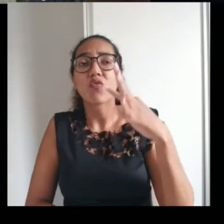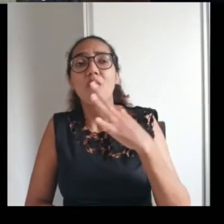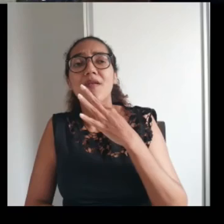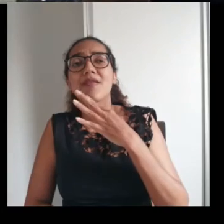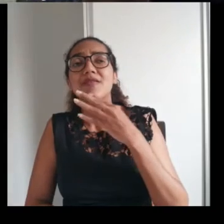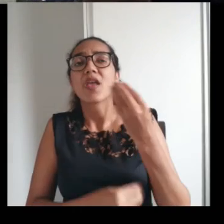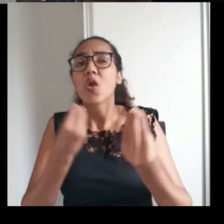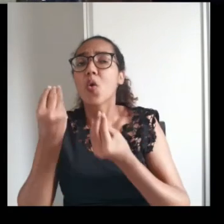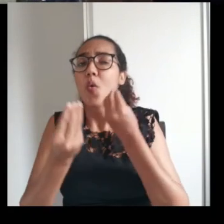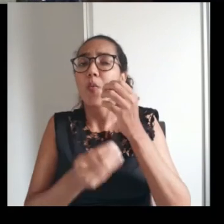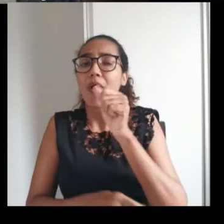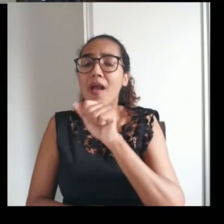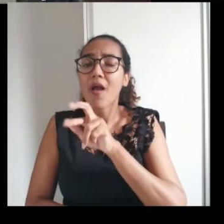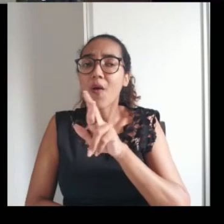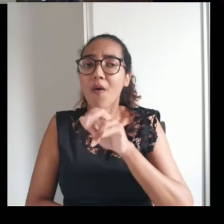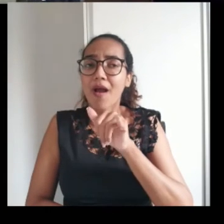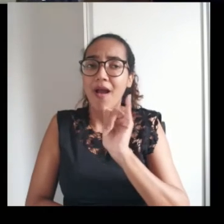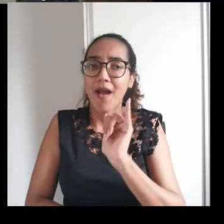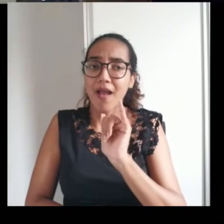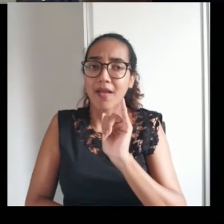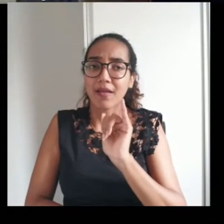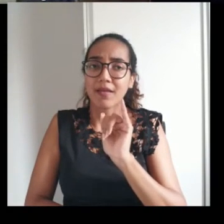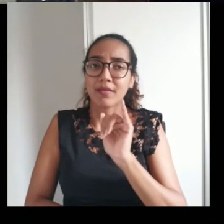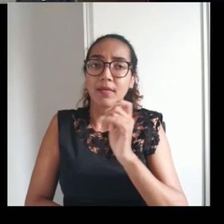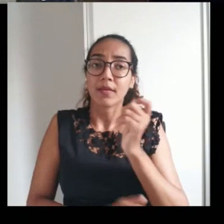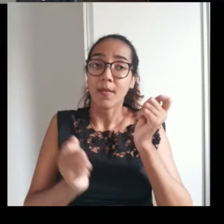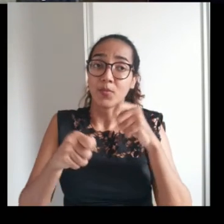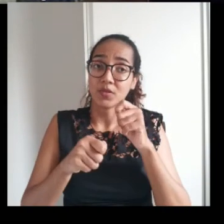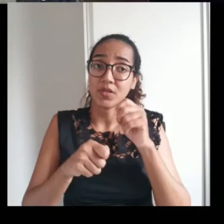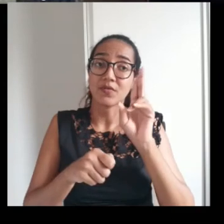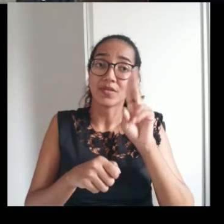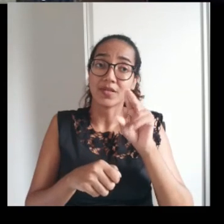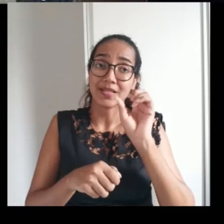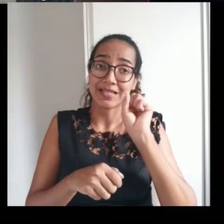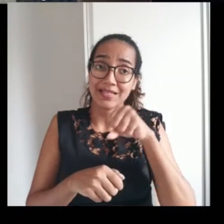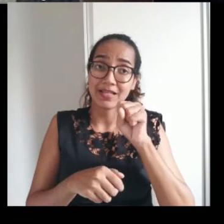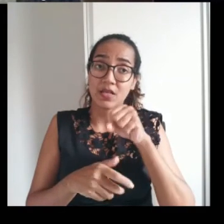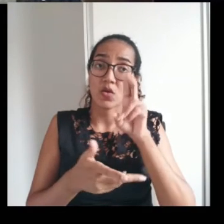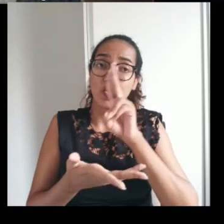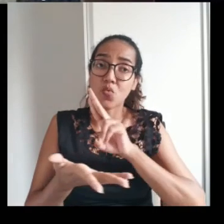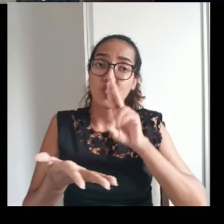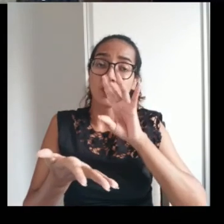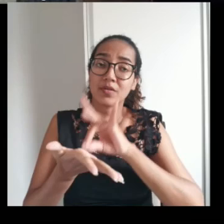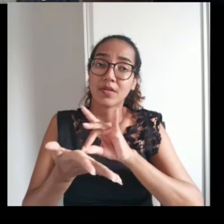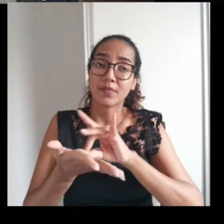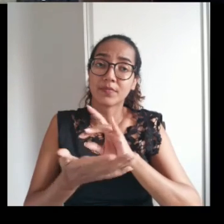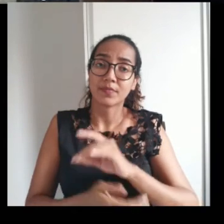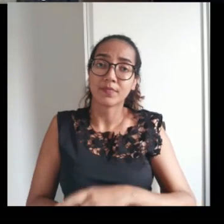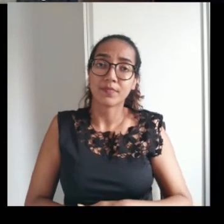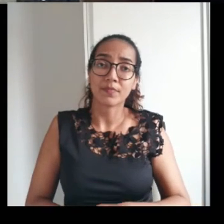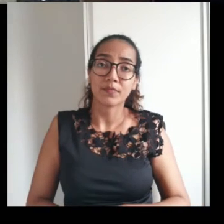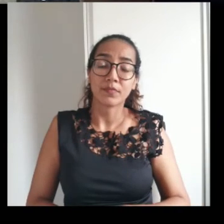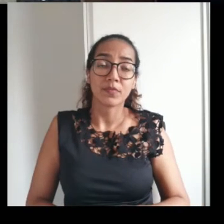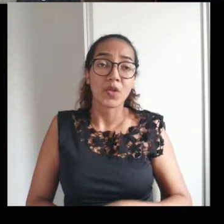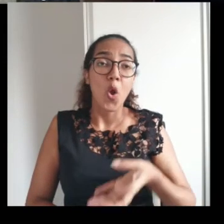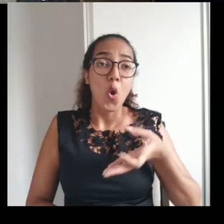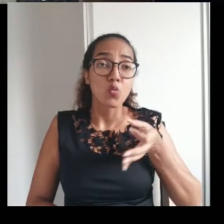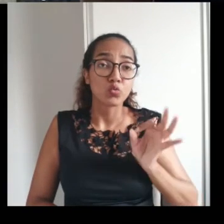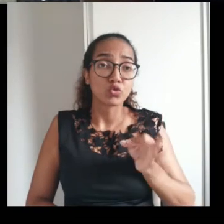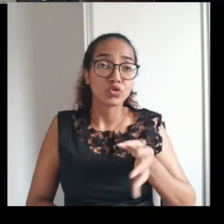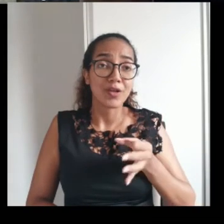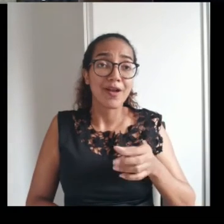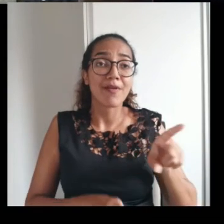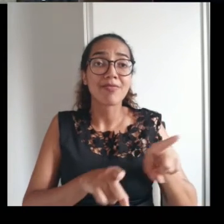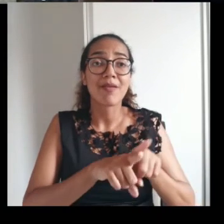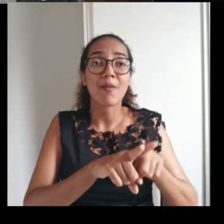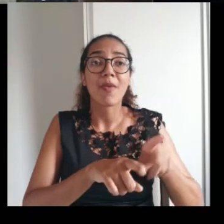a gente implementar. Até porque, internamente, muito provavelmente, o Java também faz isso sem a gente saber, né? No próprio array list a gente